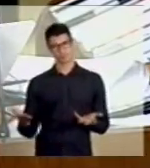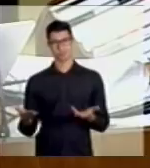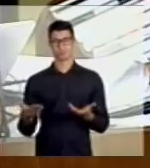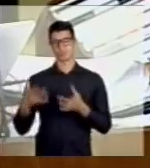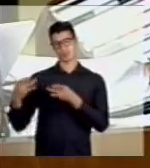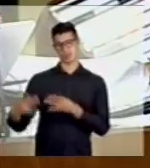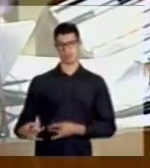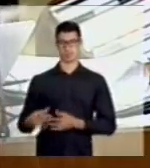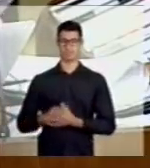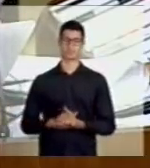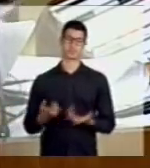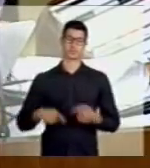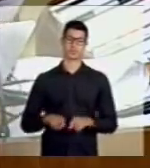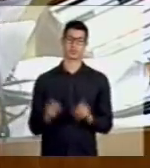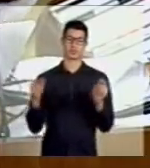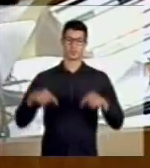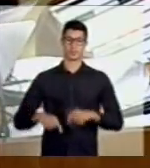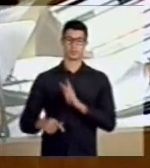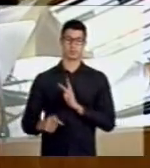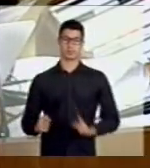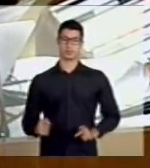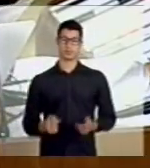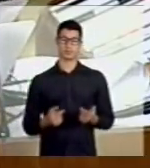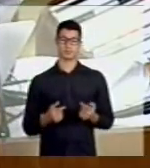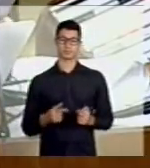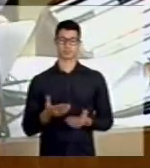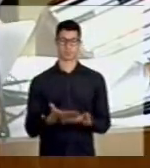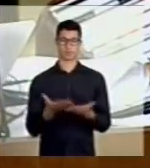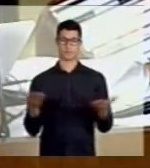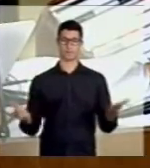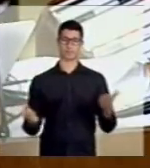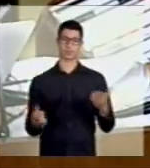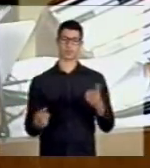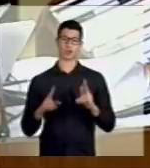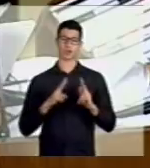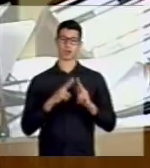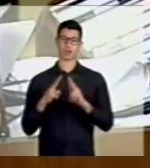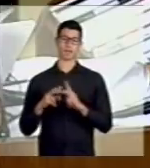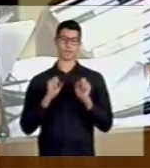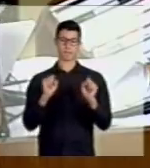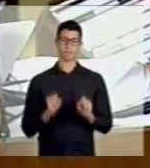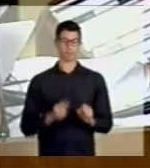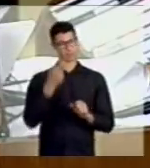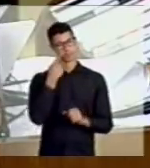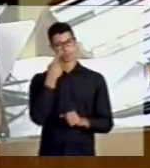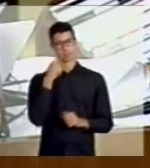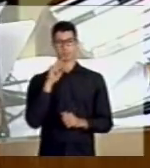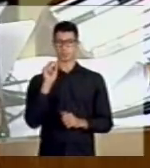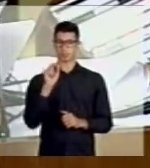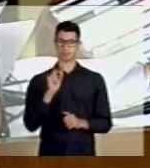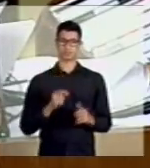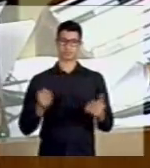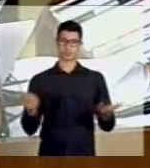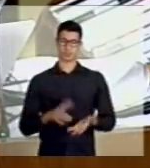esses detalhes. Então, aqui, senhora presidente, Vossa Excelência, os eminentes pares poderão verificar que